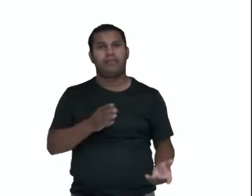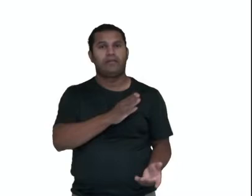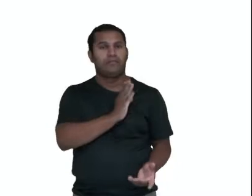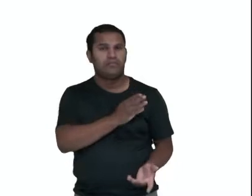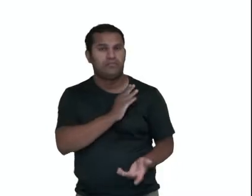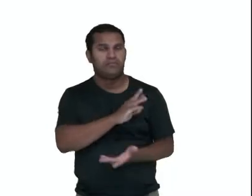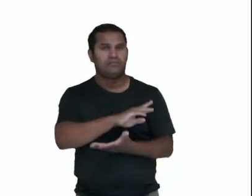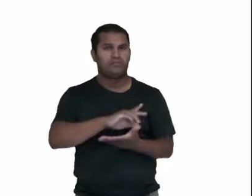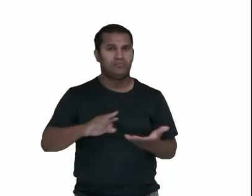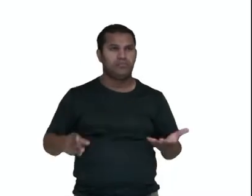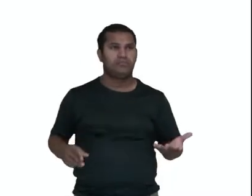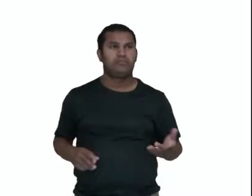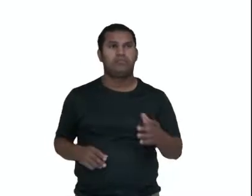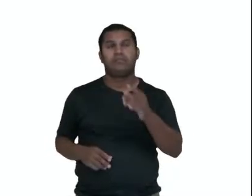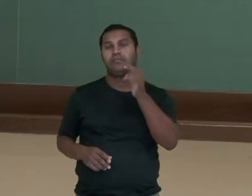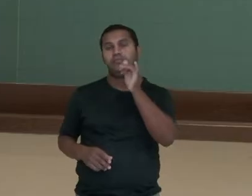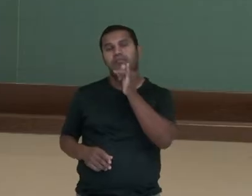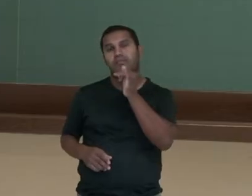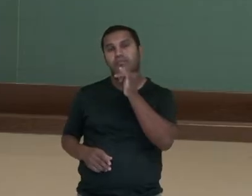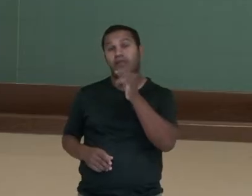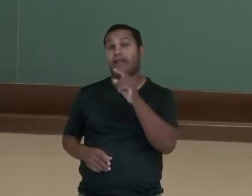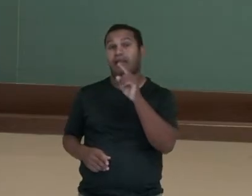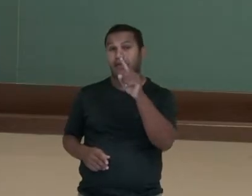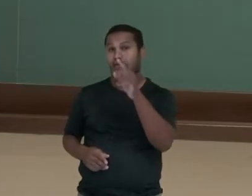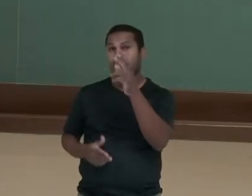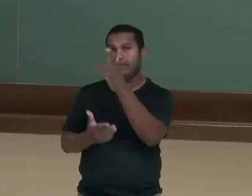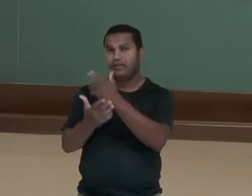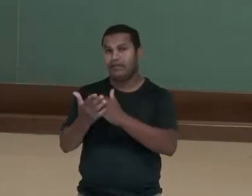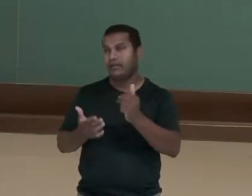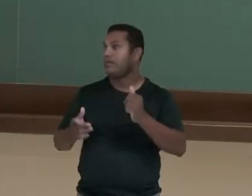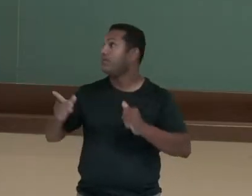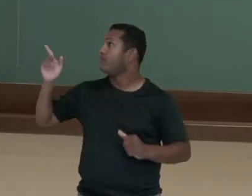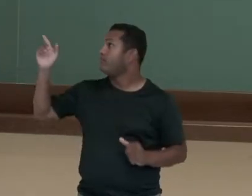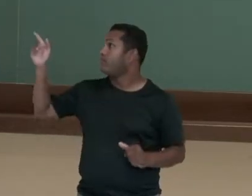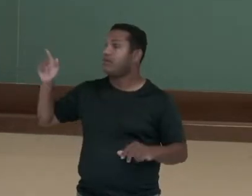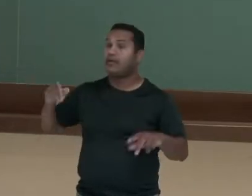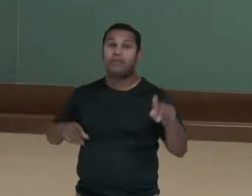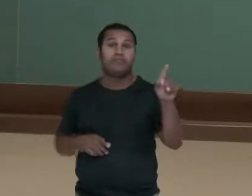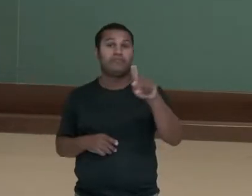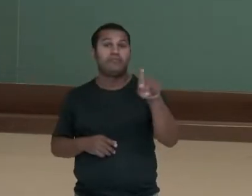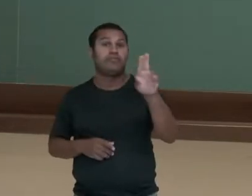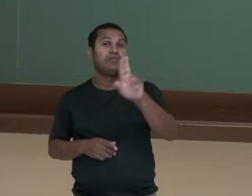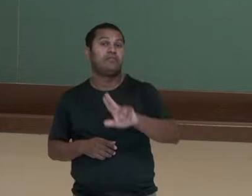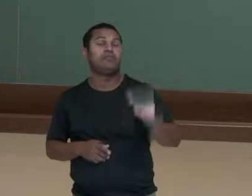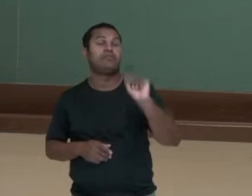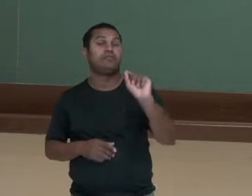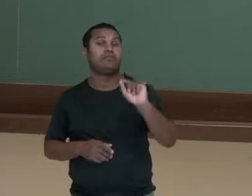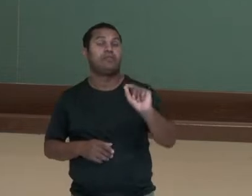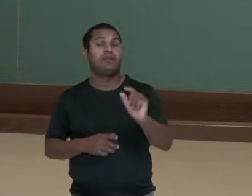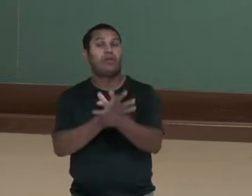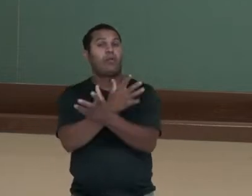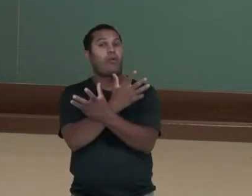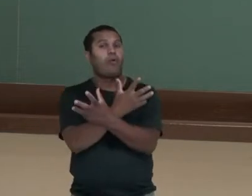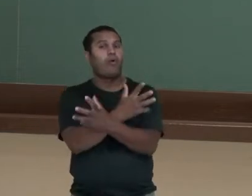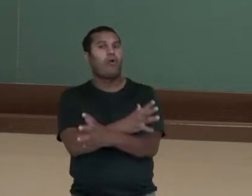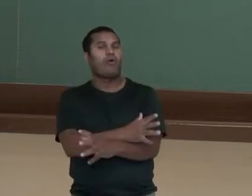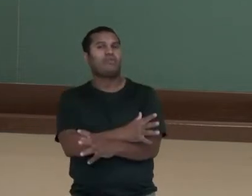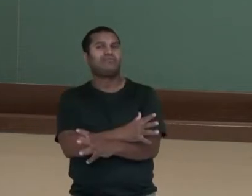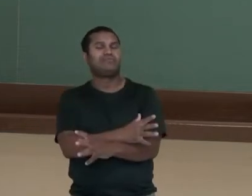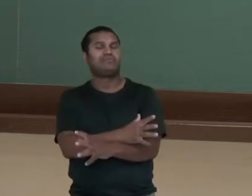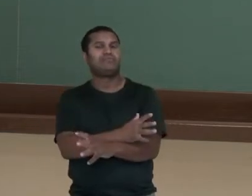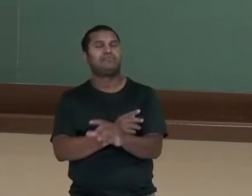órgão, um osso. Mas por que o osso é um órgão, professora? Porque o osso ele é formado por tecido ósseo, que